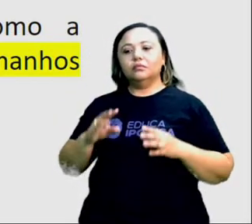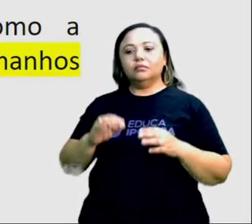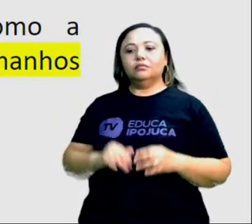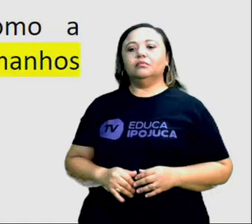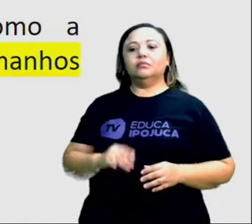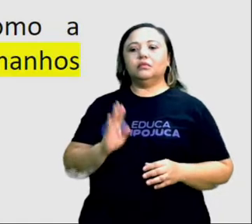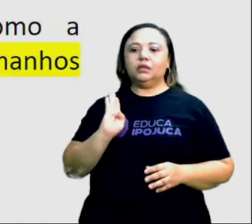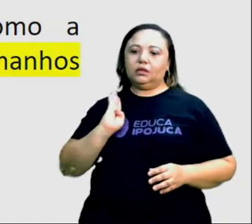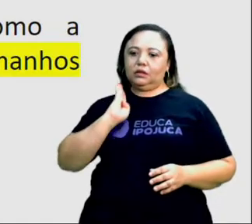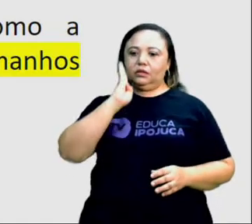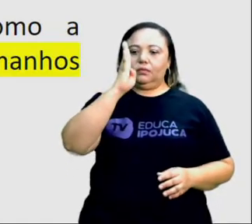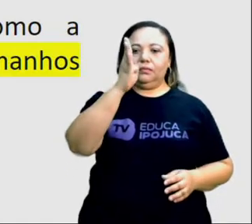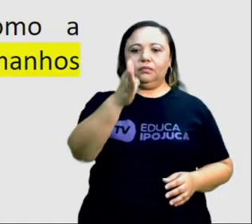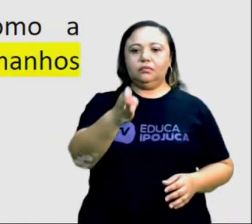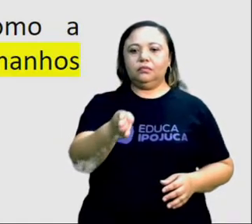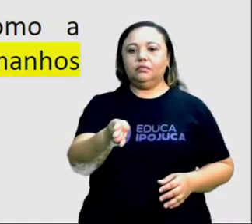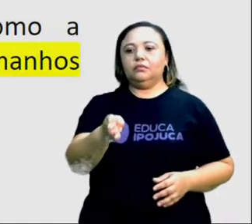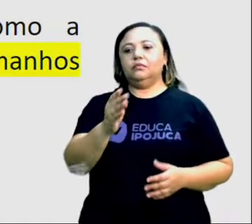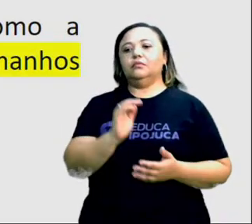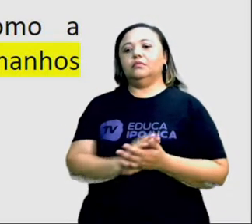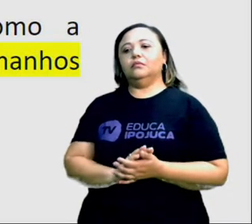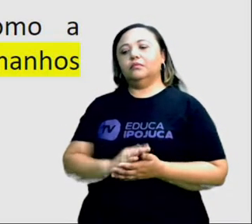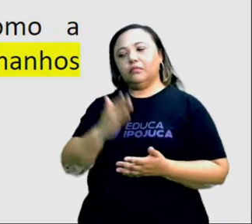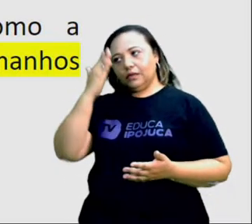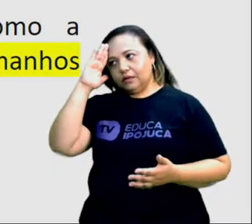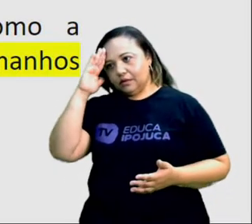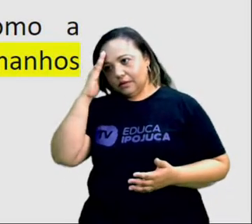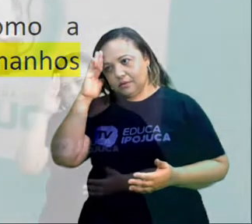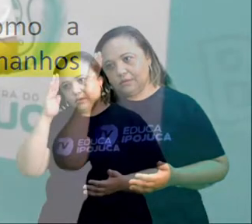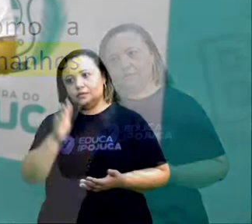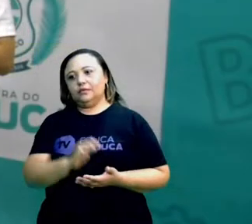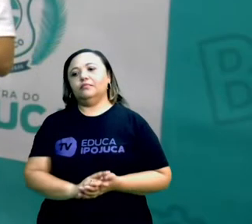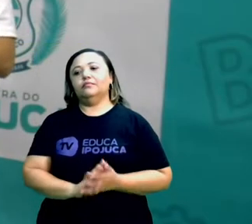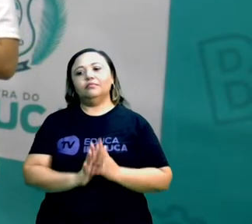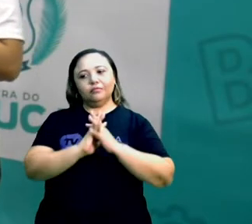ao ponto, de forma que a gente compreenda sem enganos na interpretação.